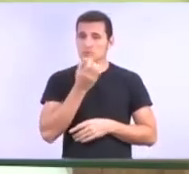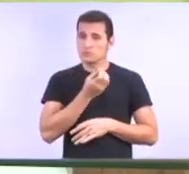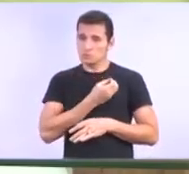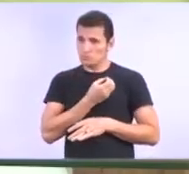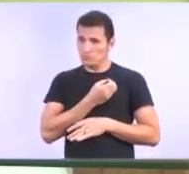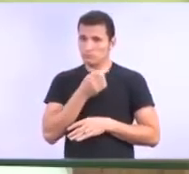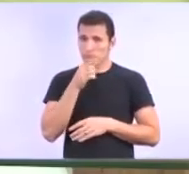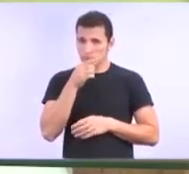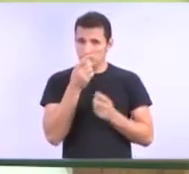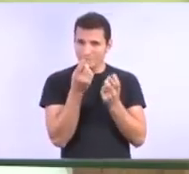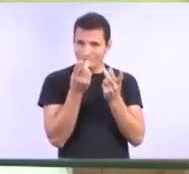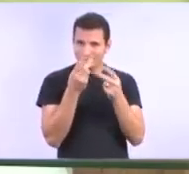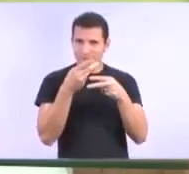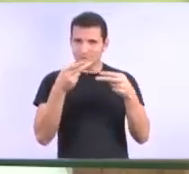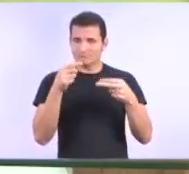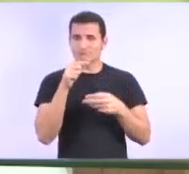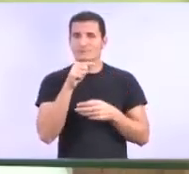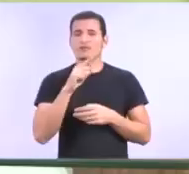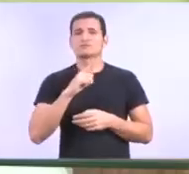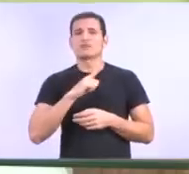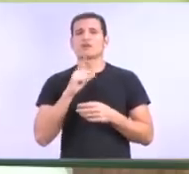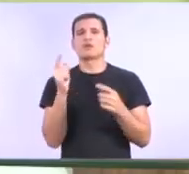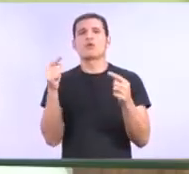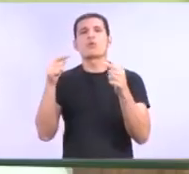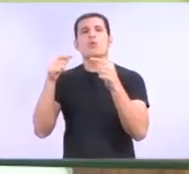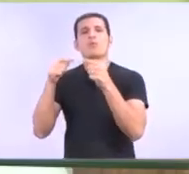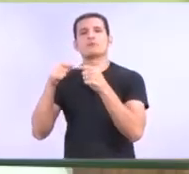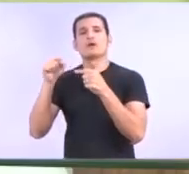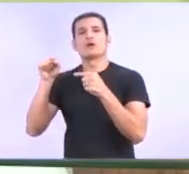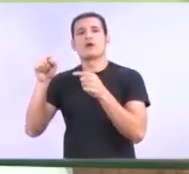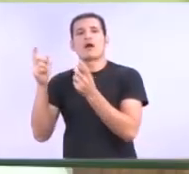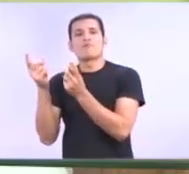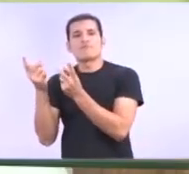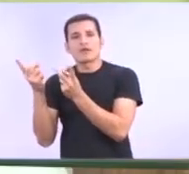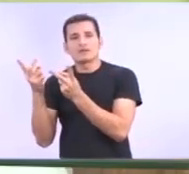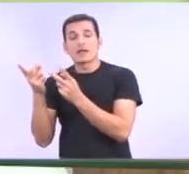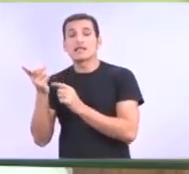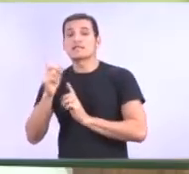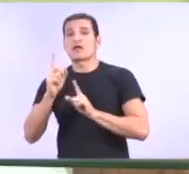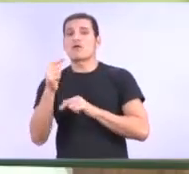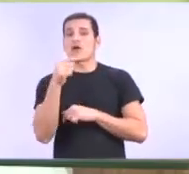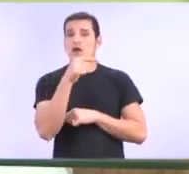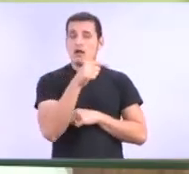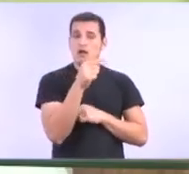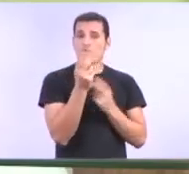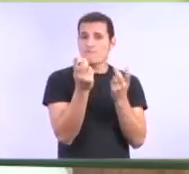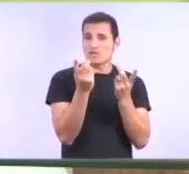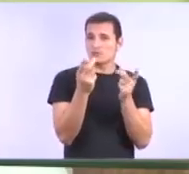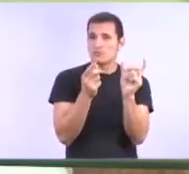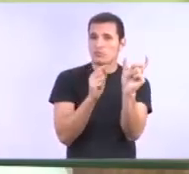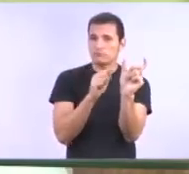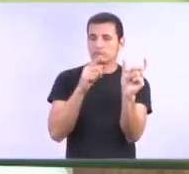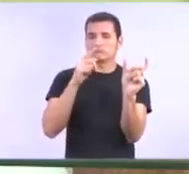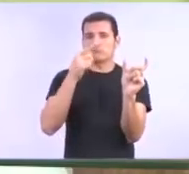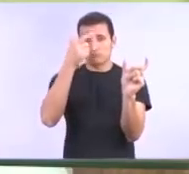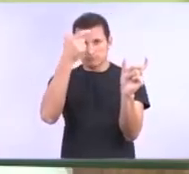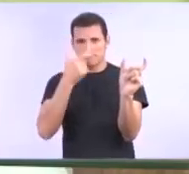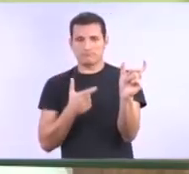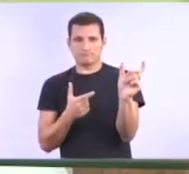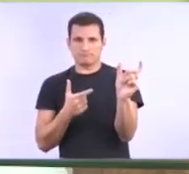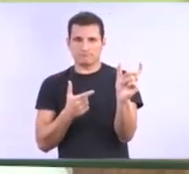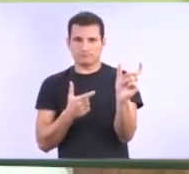produtos vendidos está relacionado à venda e não ao vendedor, tá? Isso daí no início,